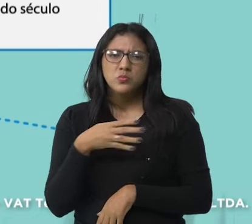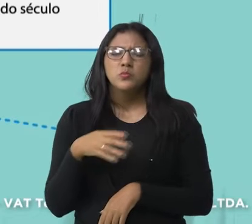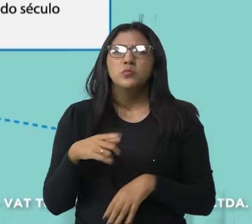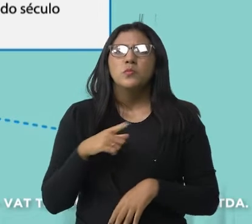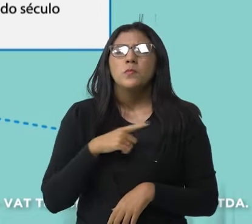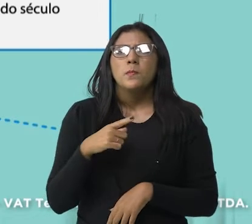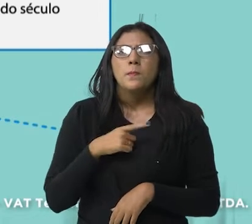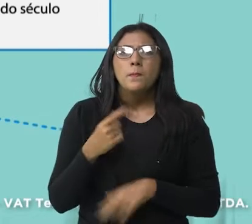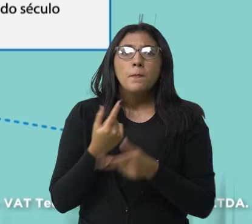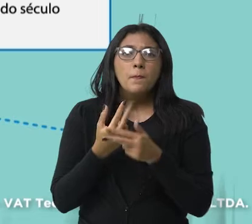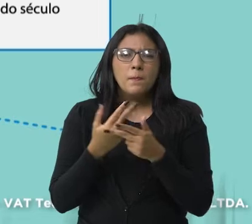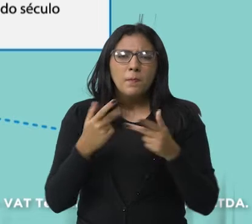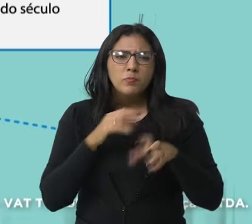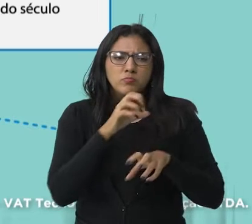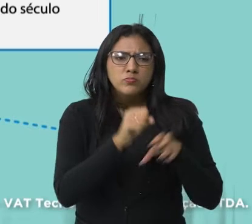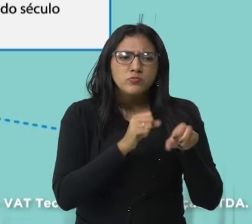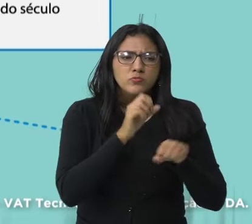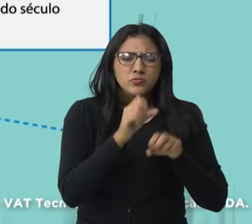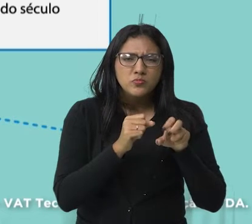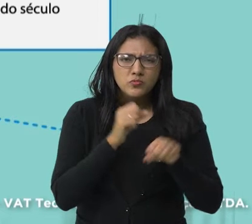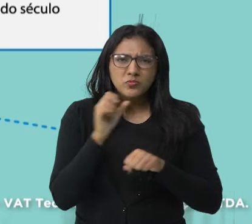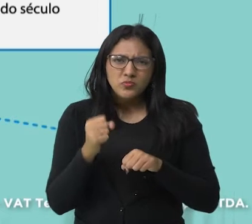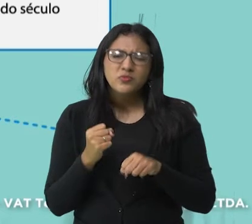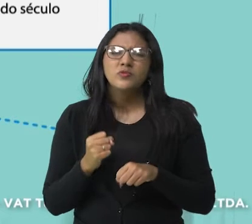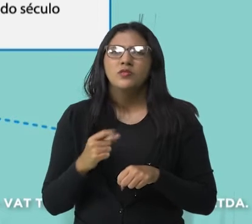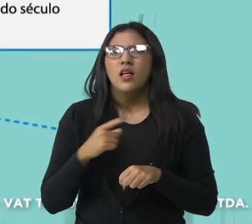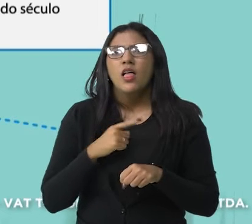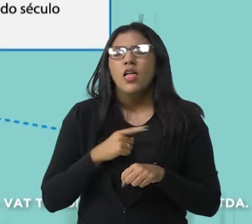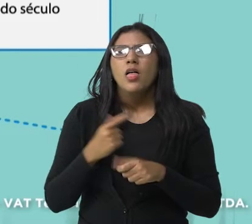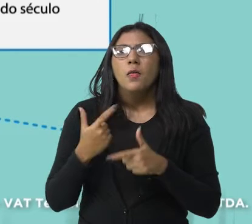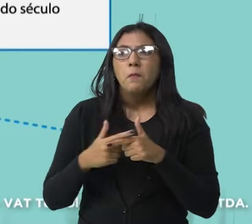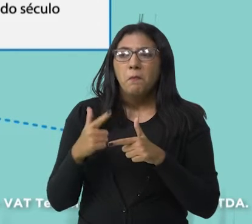pela arbitragem no final do século XIX, já